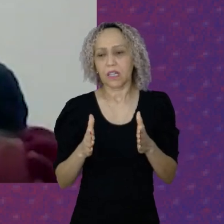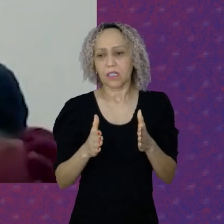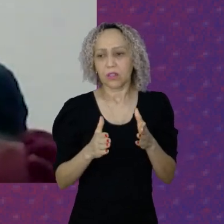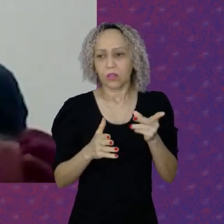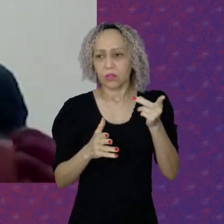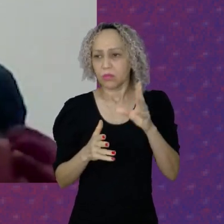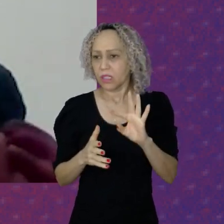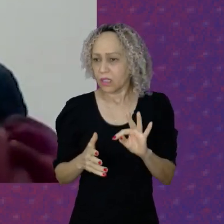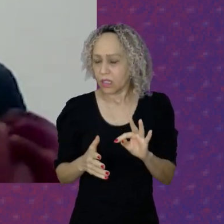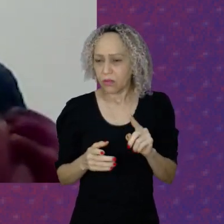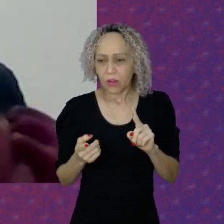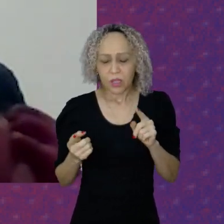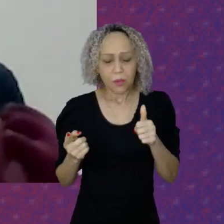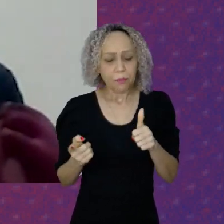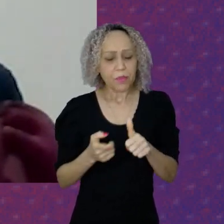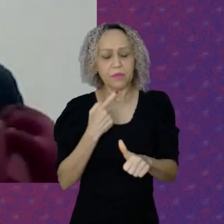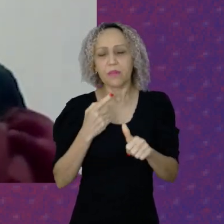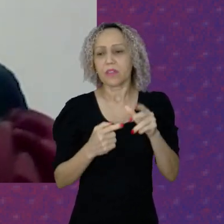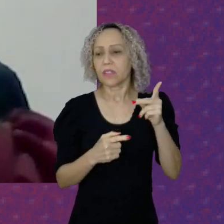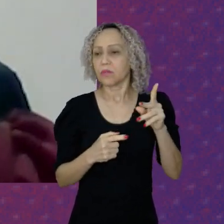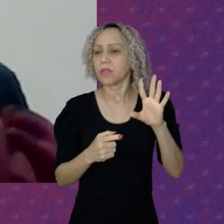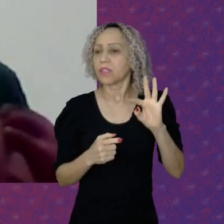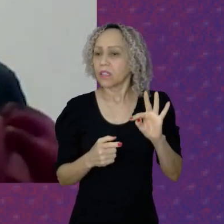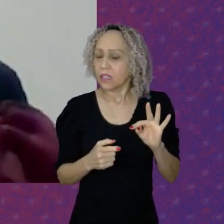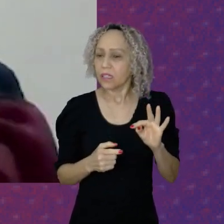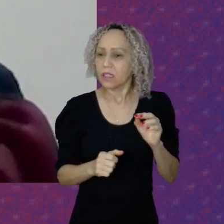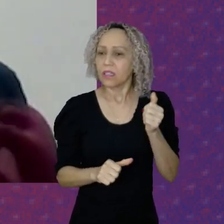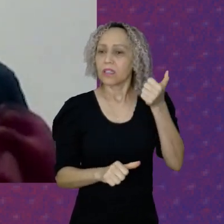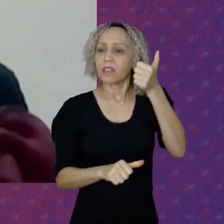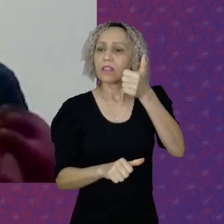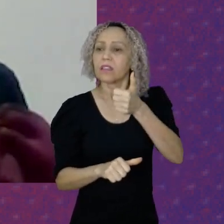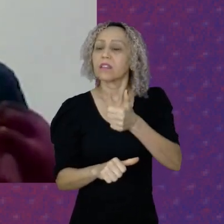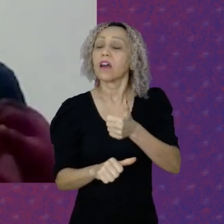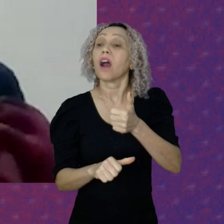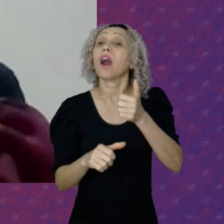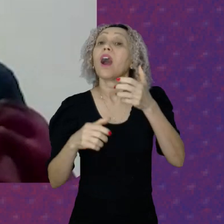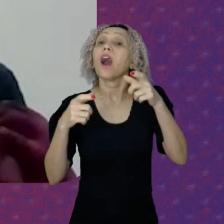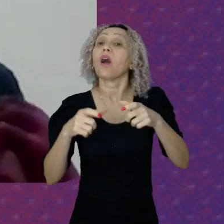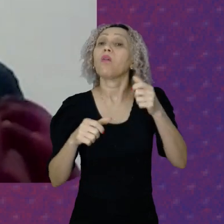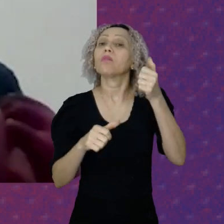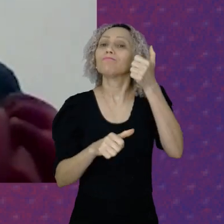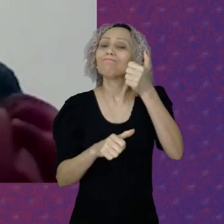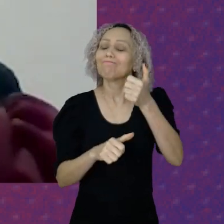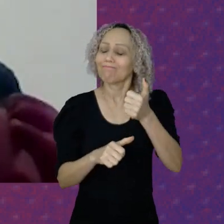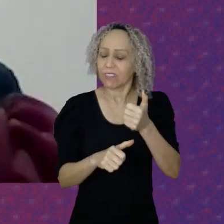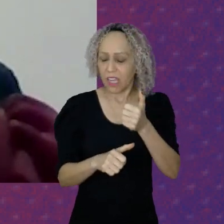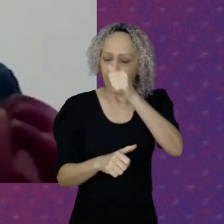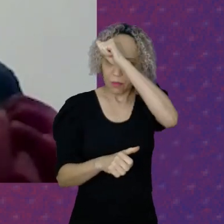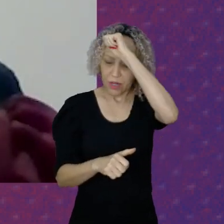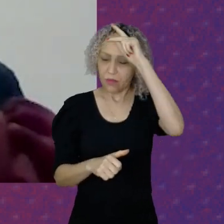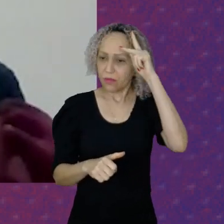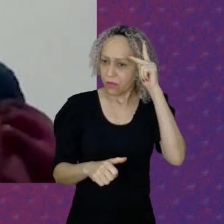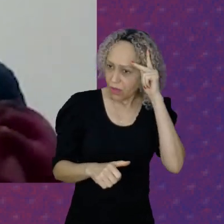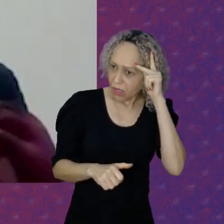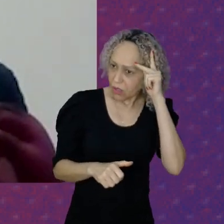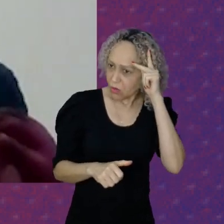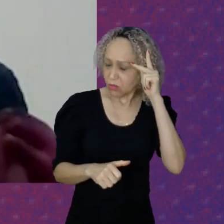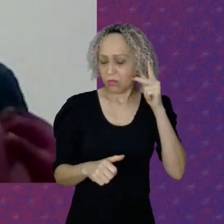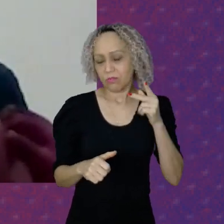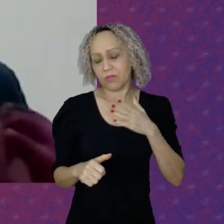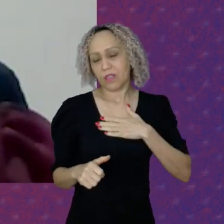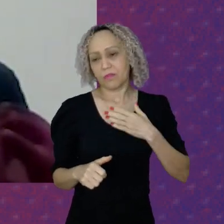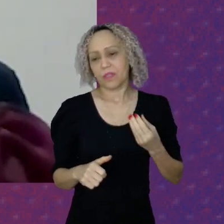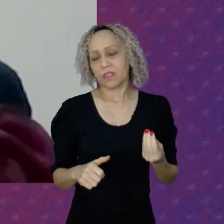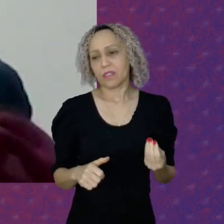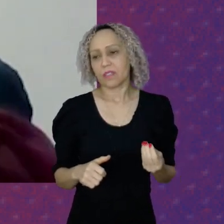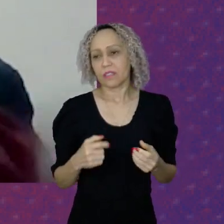pela primeira vez que o Partido dos Trabalhadores ocupa o executivo na minha cidade. Então, é muito desafiador, mas